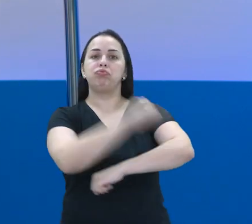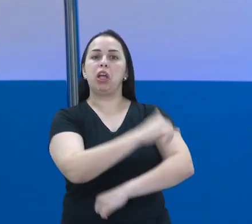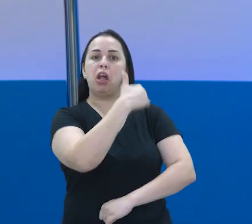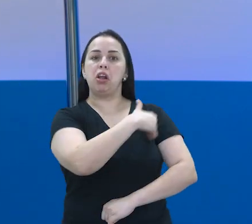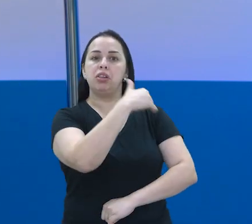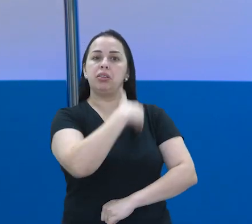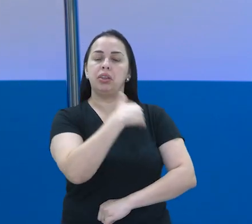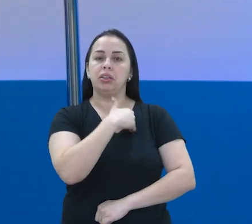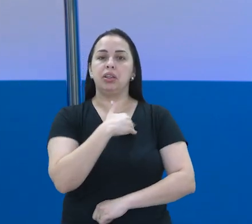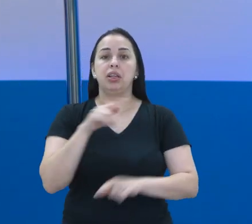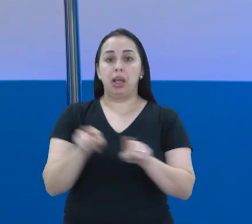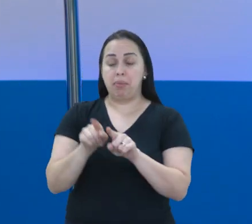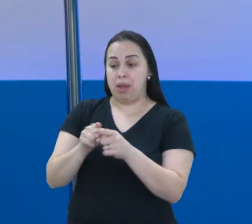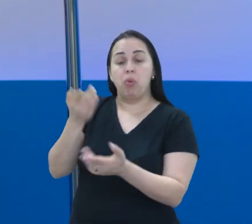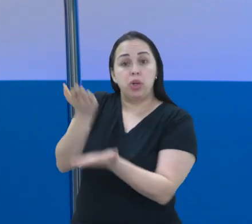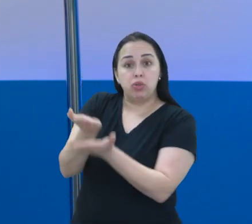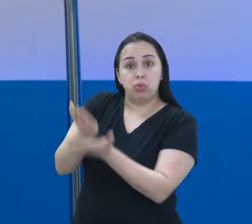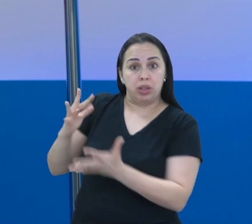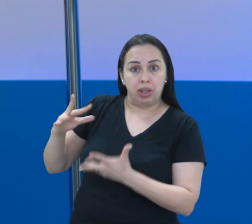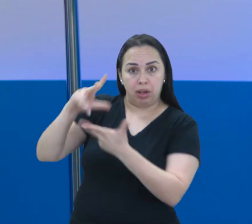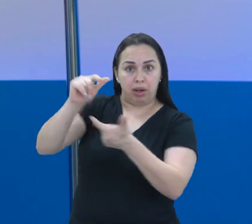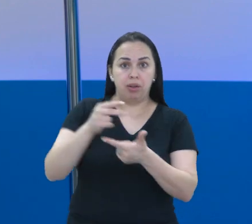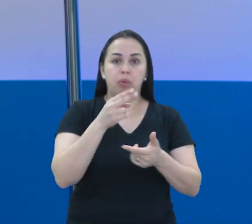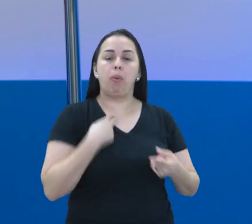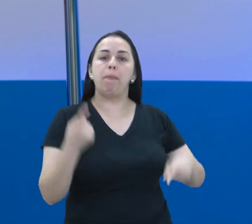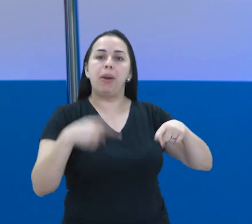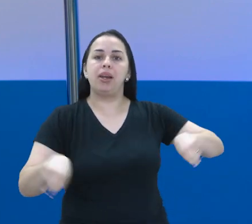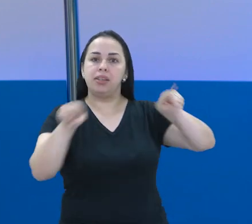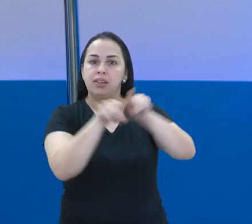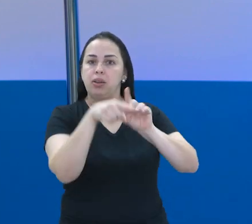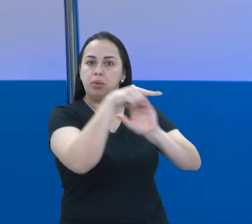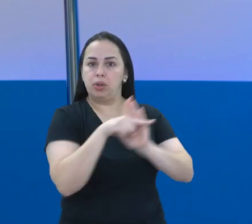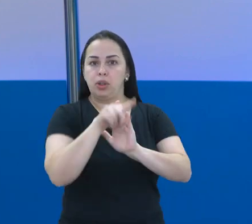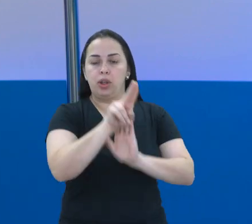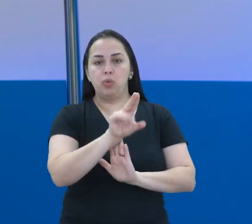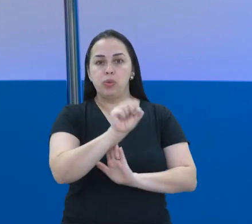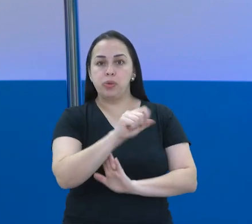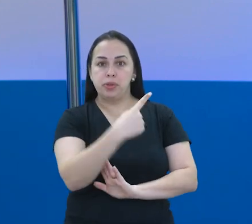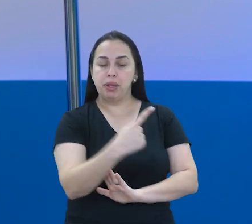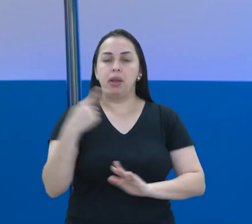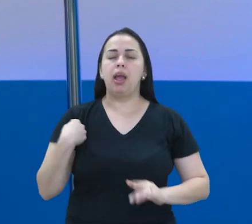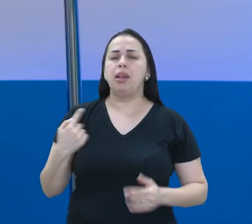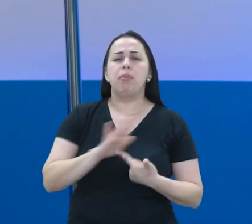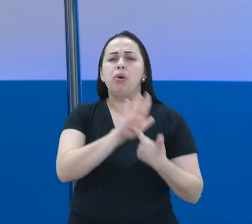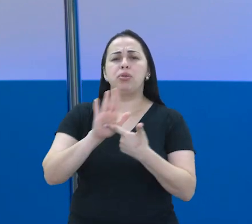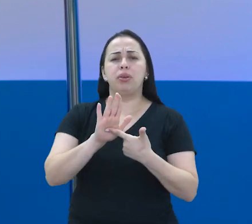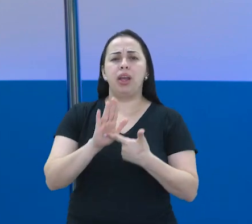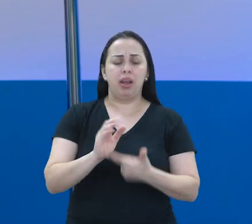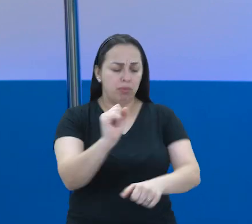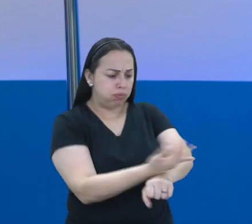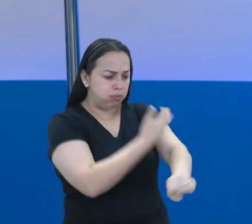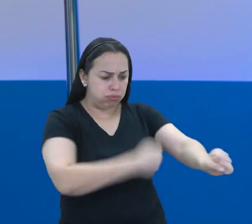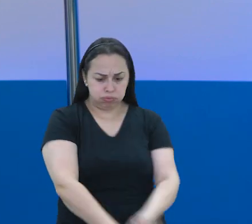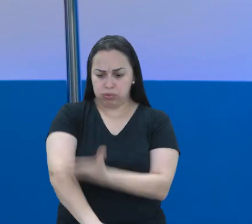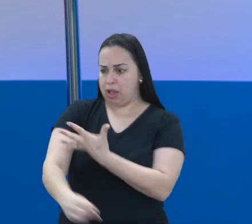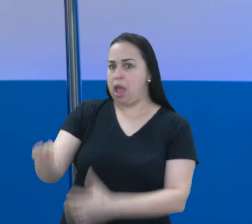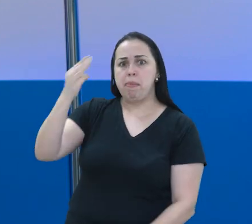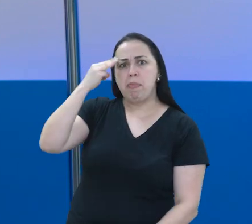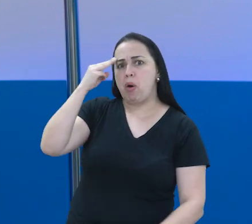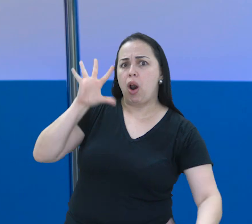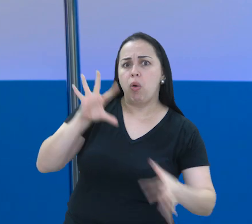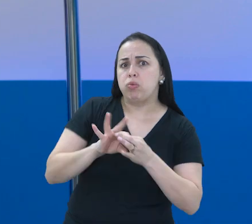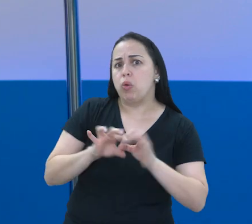na Argentina. Estudo internacional em parceria com pesquisadores da USP mostra a relação entre eventos